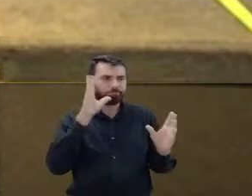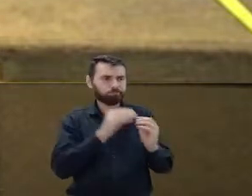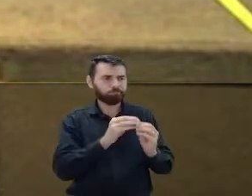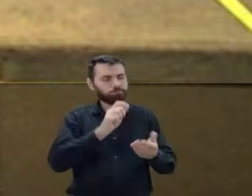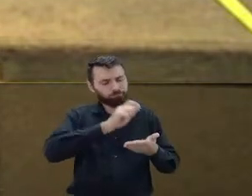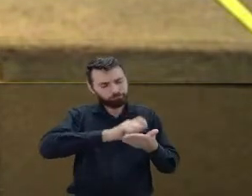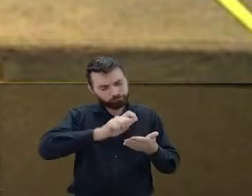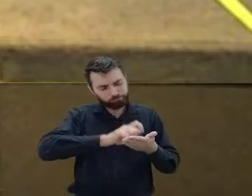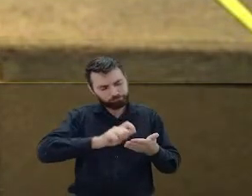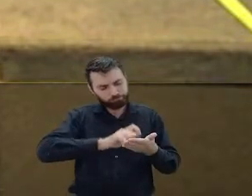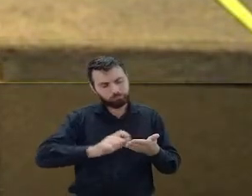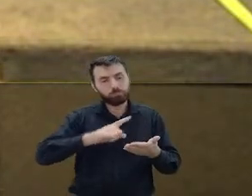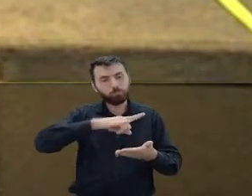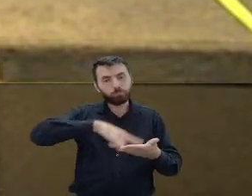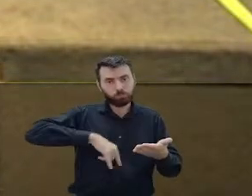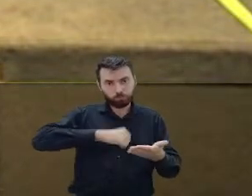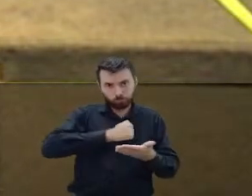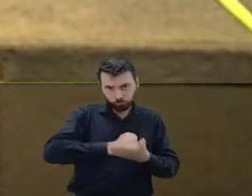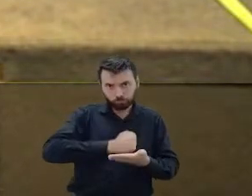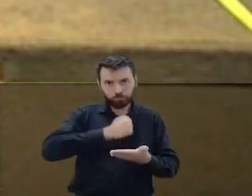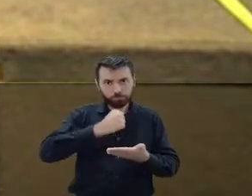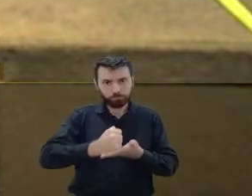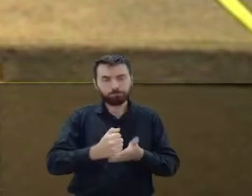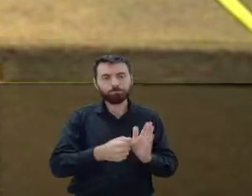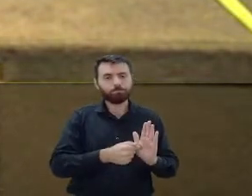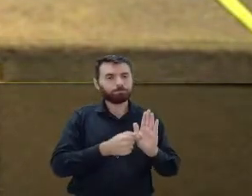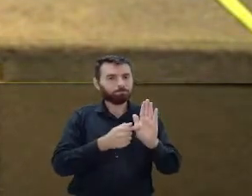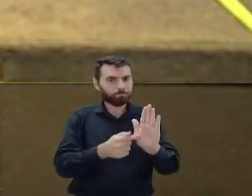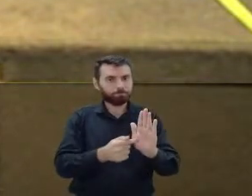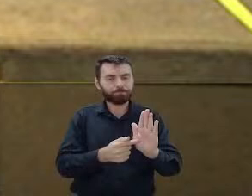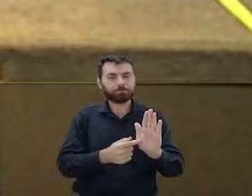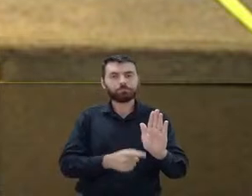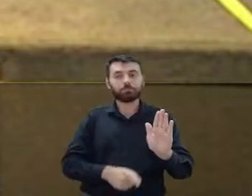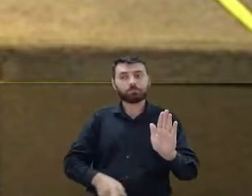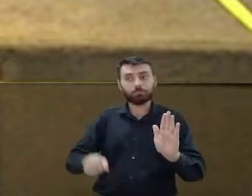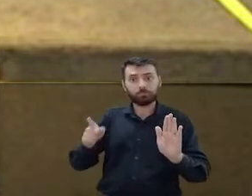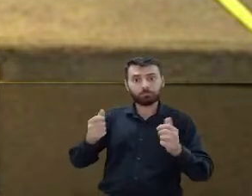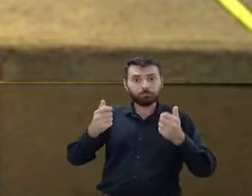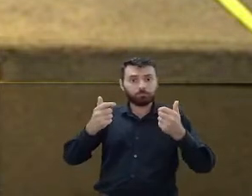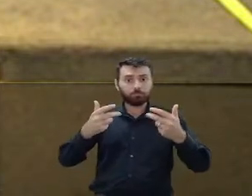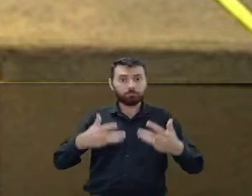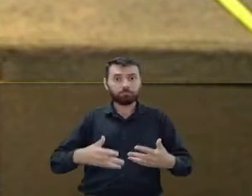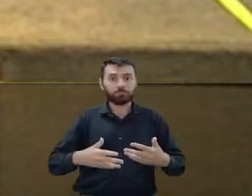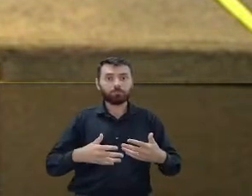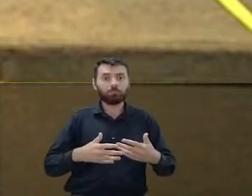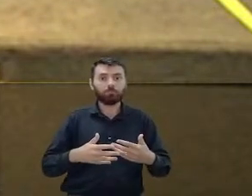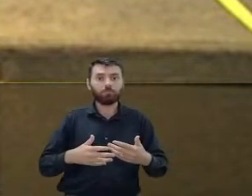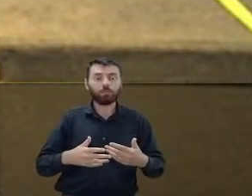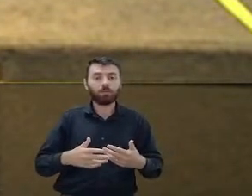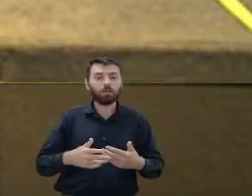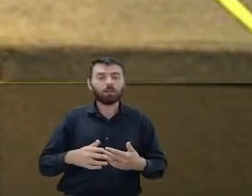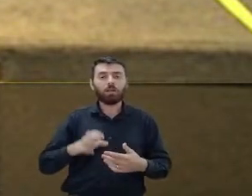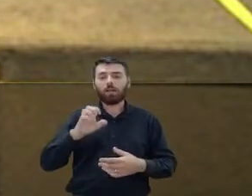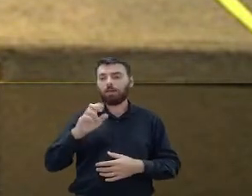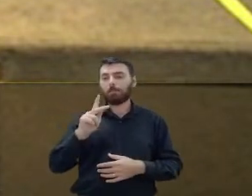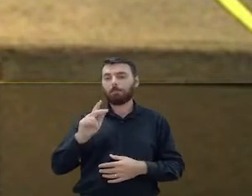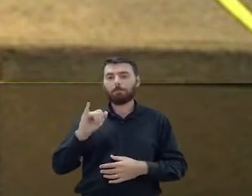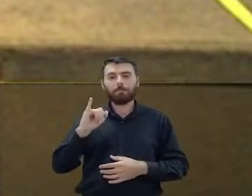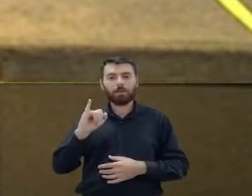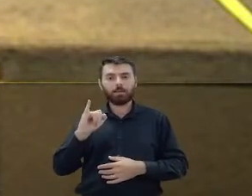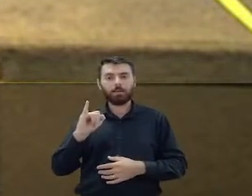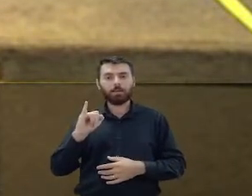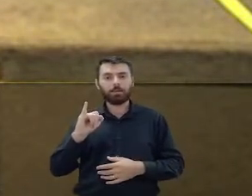que não observou, não fez a análise de qualquer, a utilização de qualquer equipamento